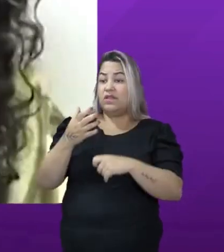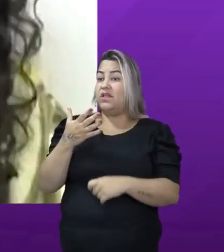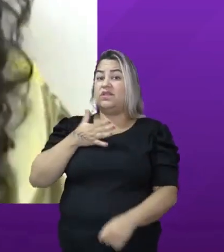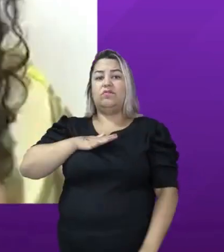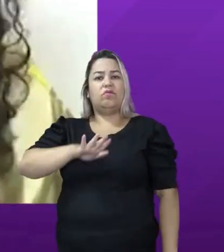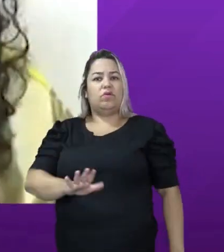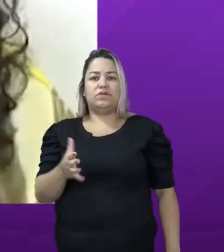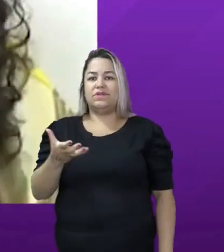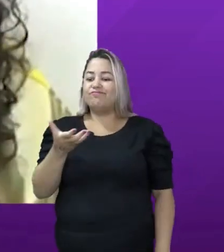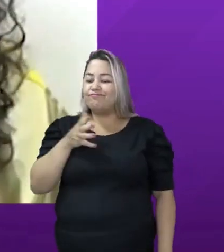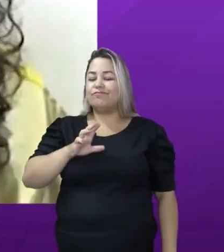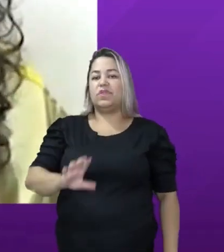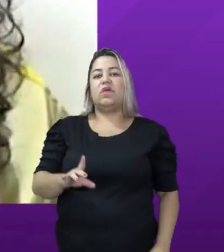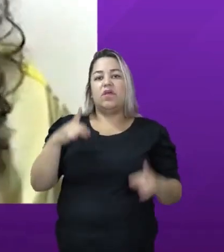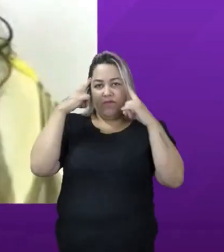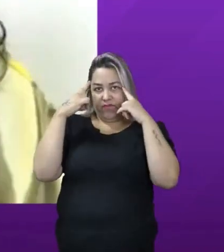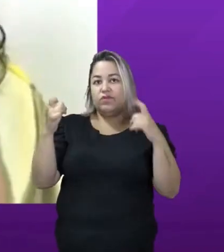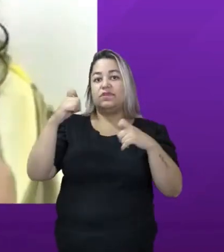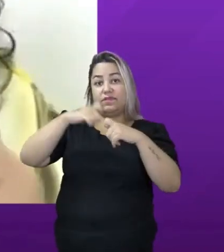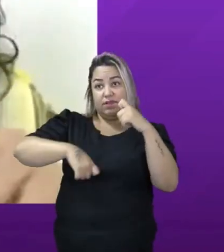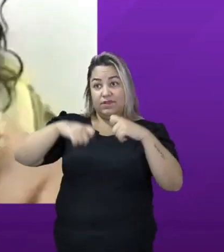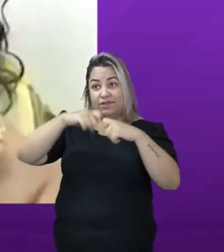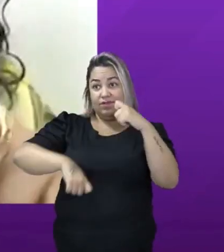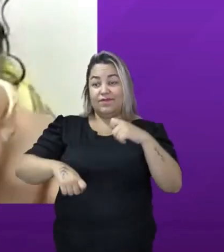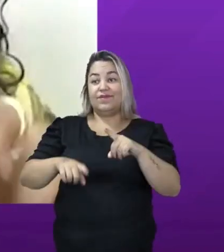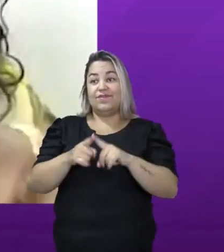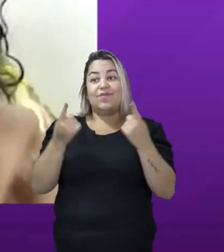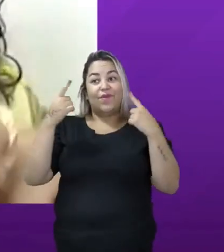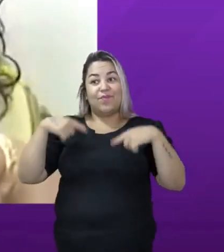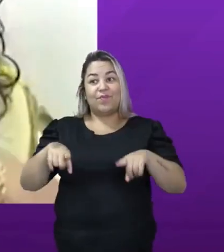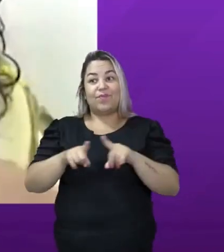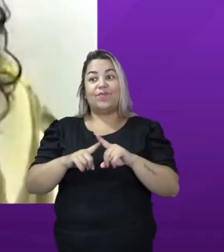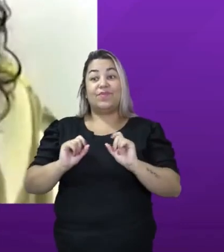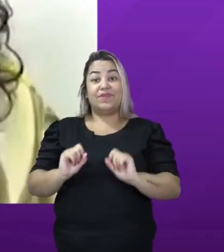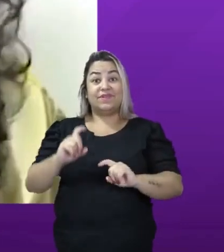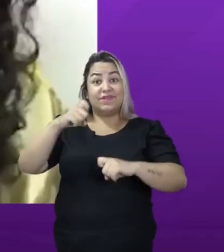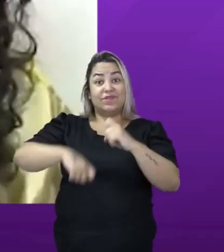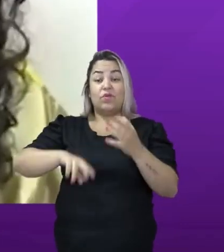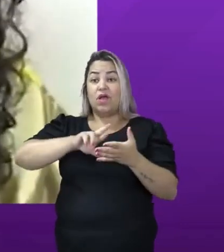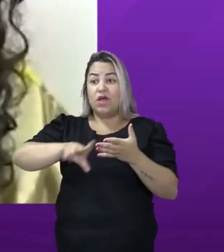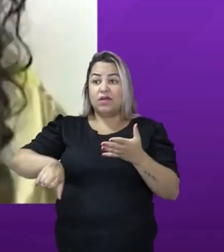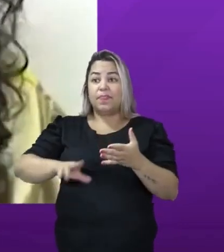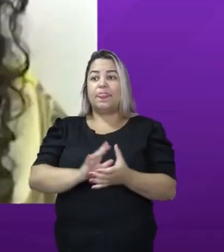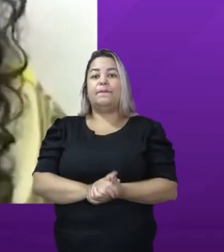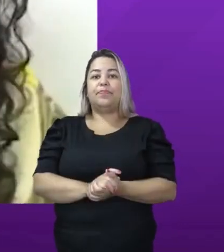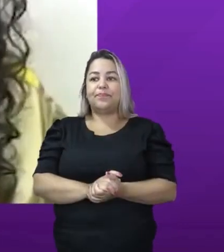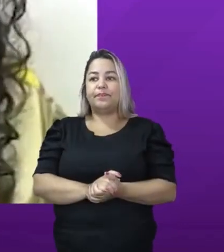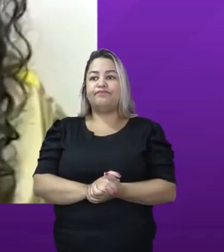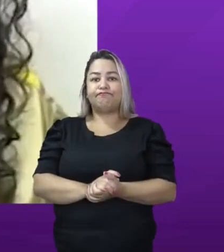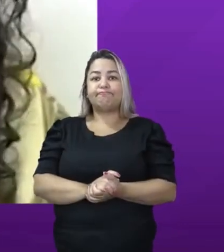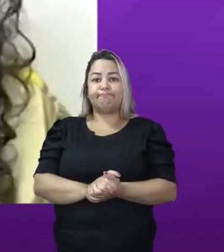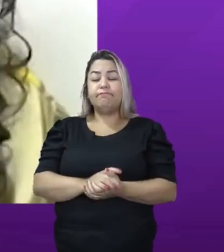não queira violência sexual. Física, moral, patrimonial, sexual e esta, que para mim é a pior